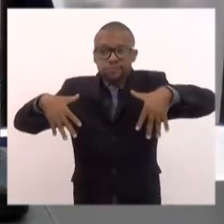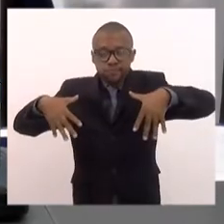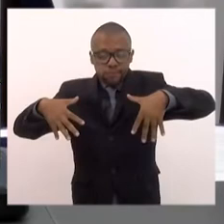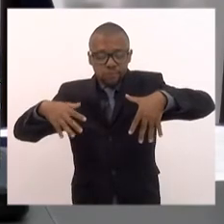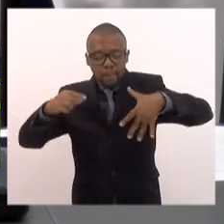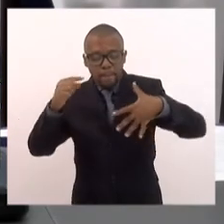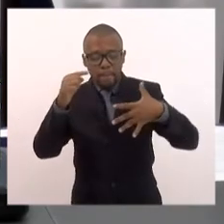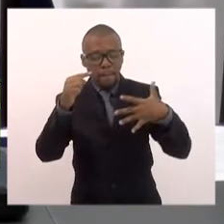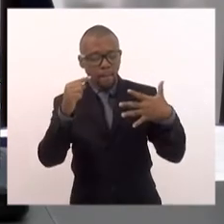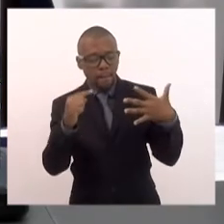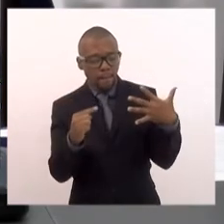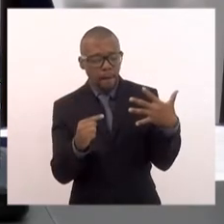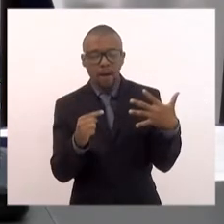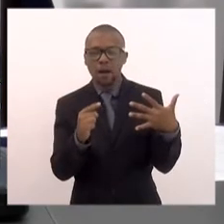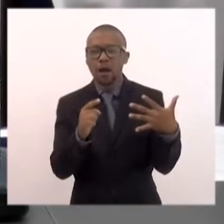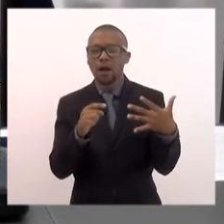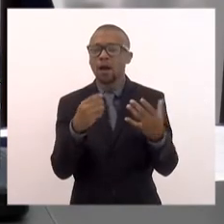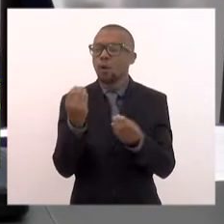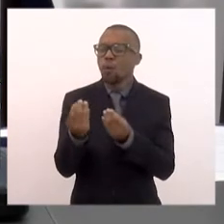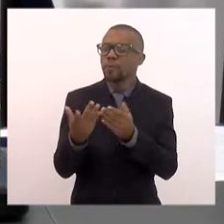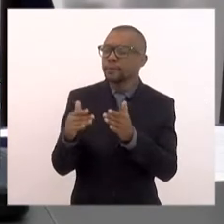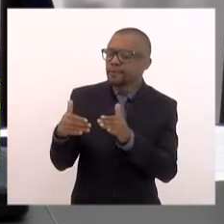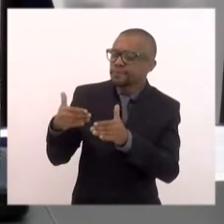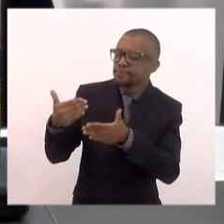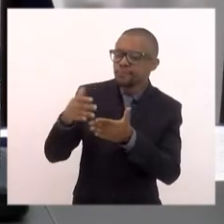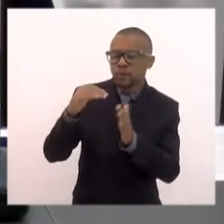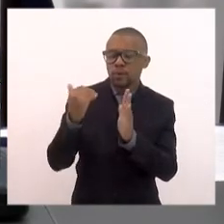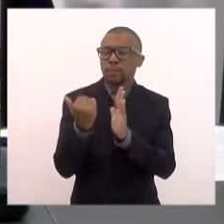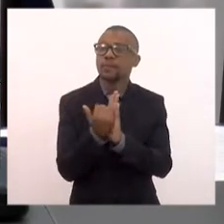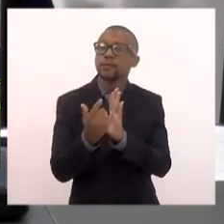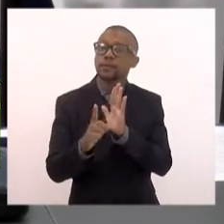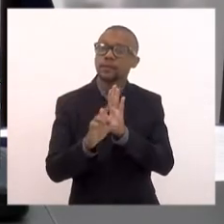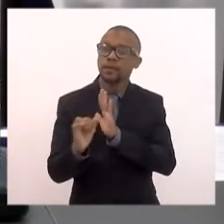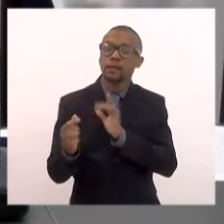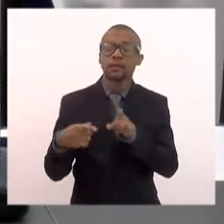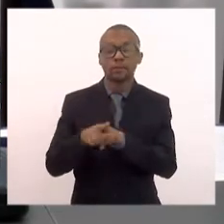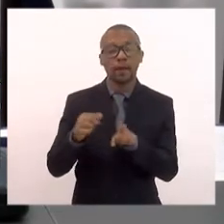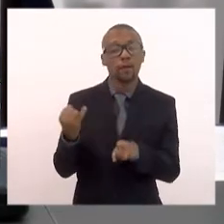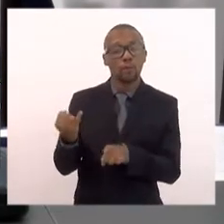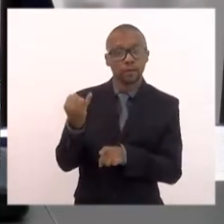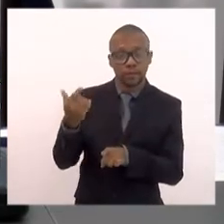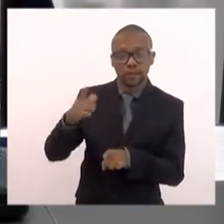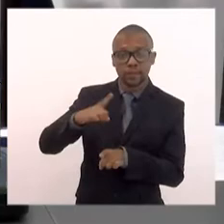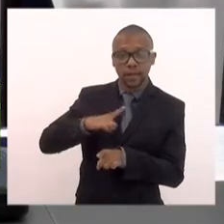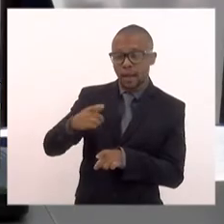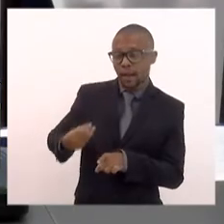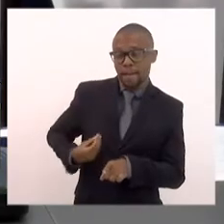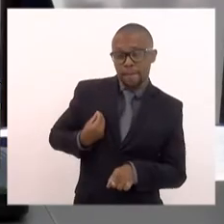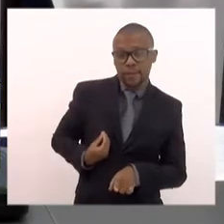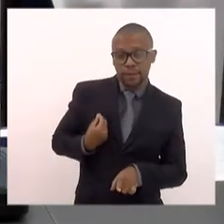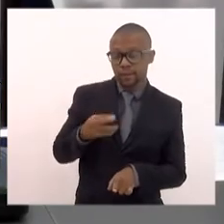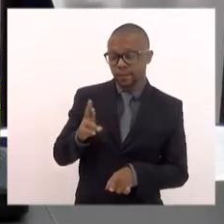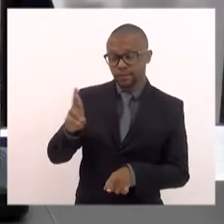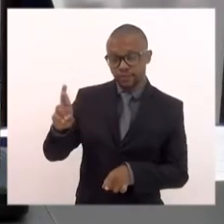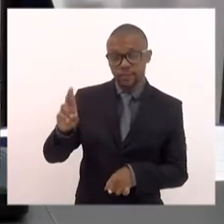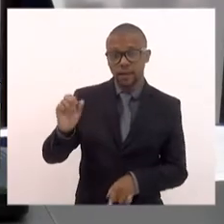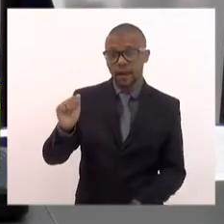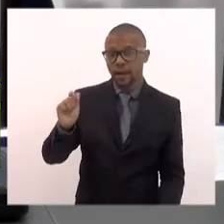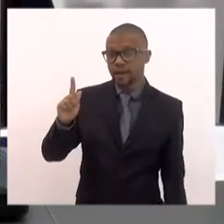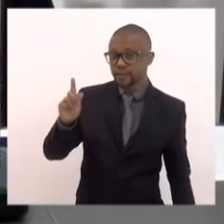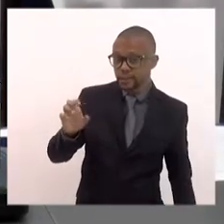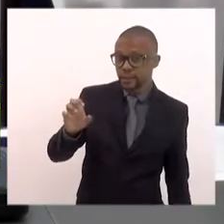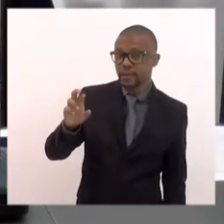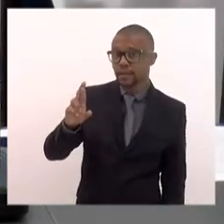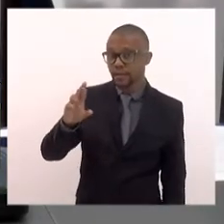a quantas anda o cumprimento dessa lei. É importante também a presença da AGRIO. Eu quero aqui destacar que tanto o Patrick Weber quanto